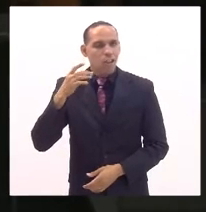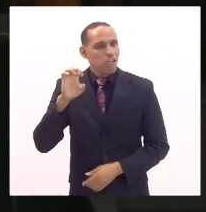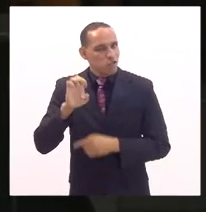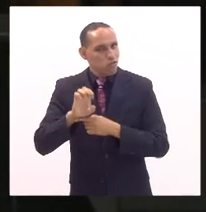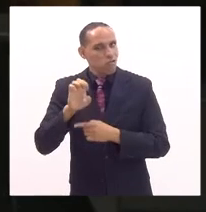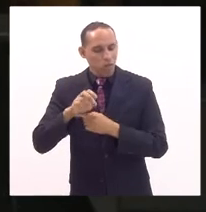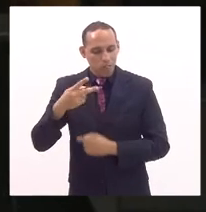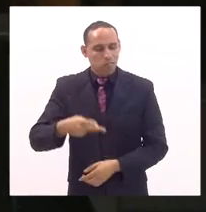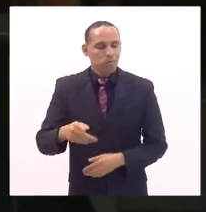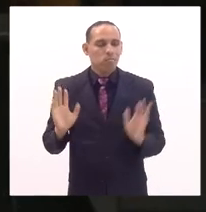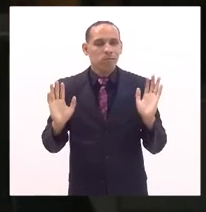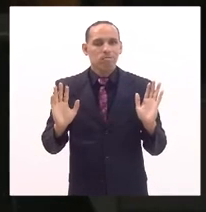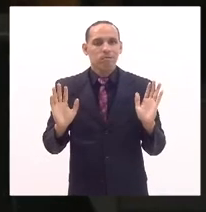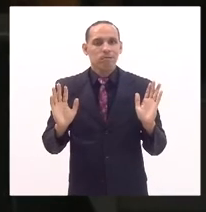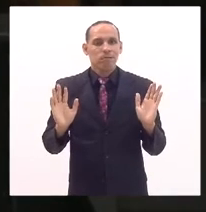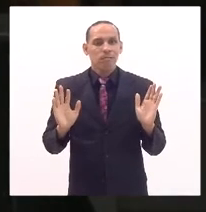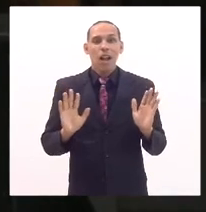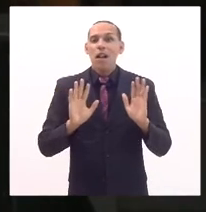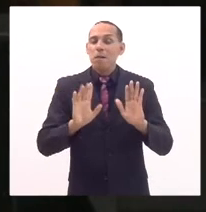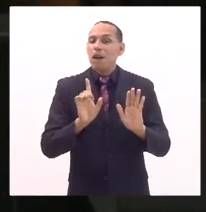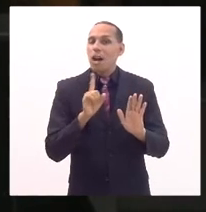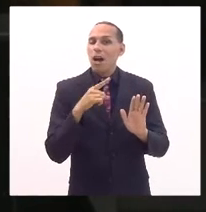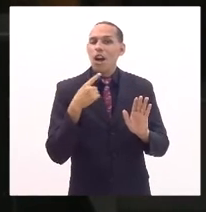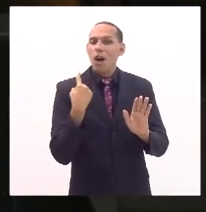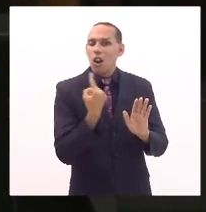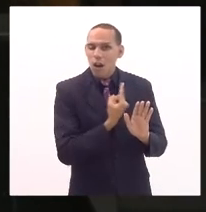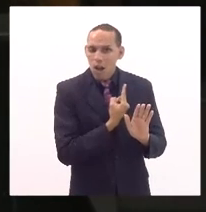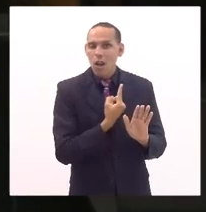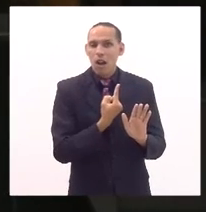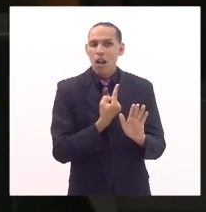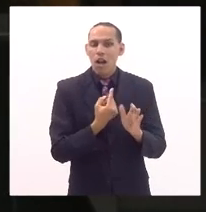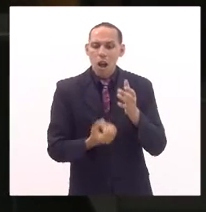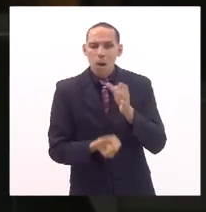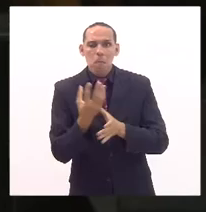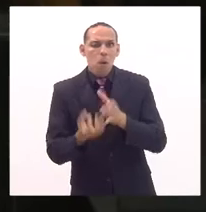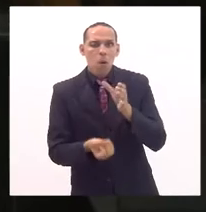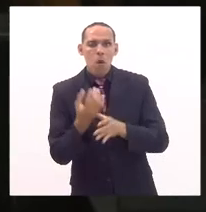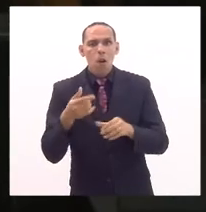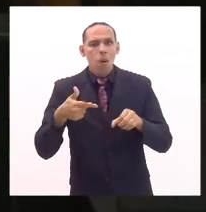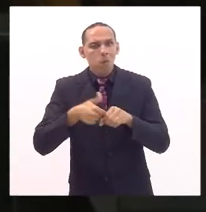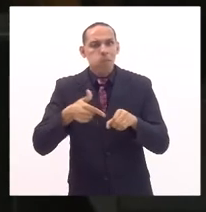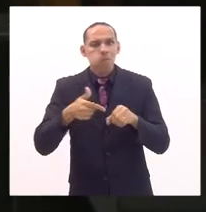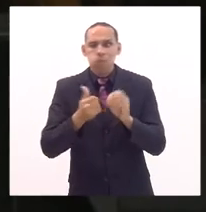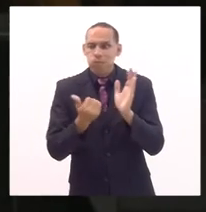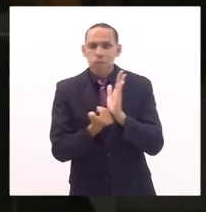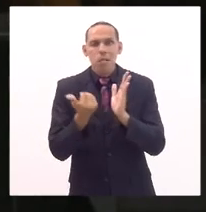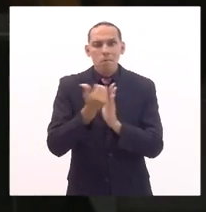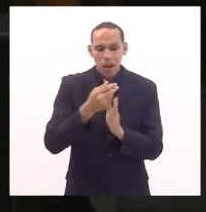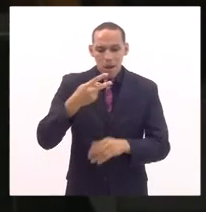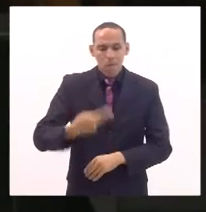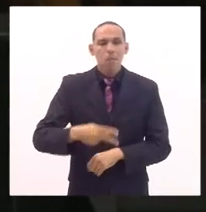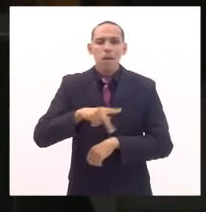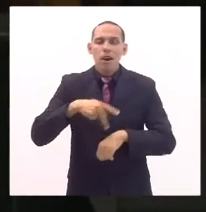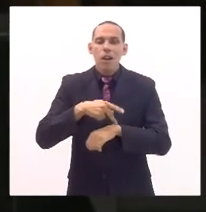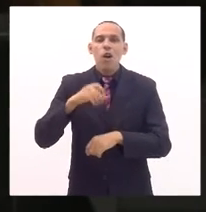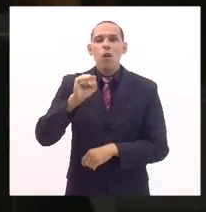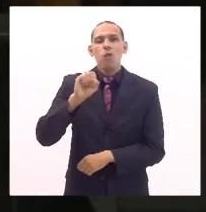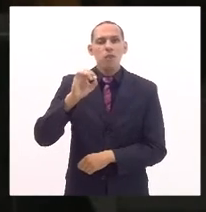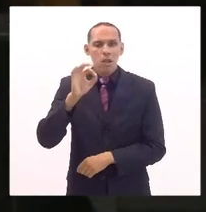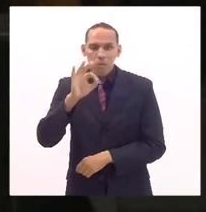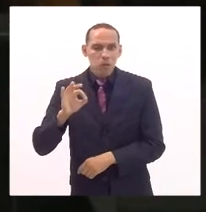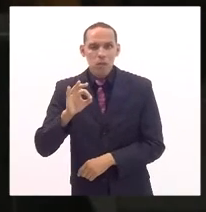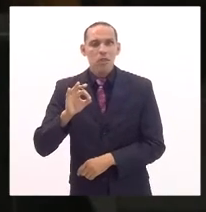mas nós somos o maior produtor de petróleo nesse país oitenta por cento do óleo do